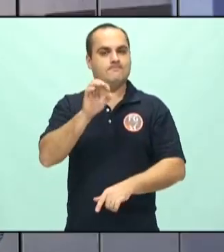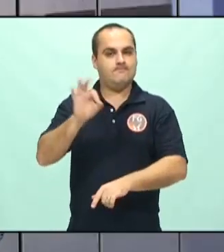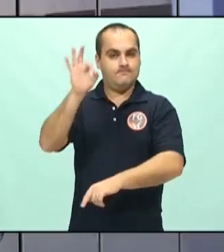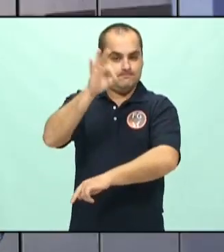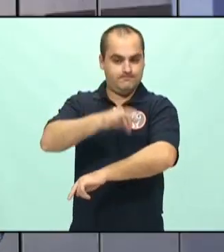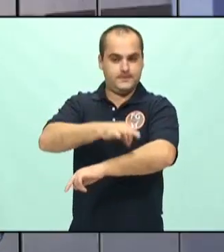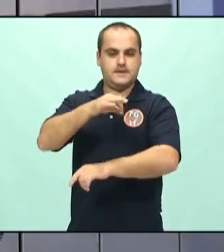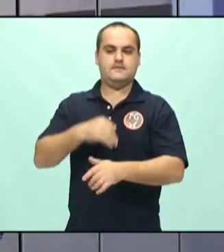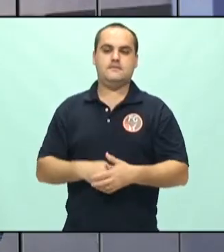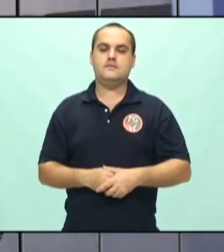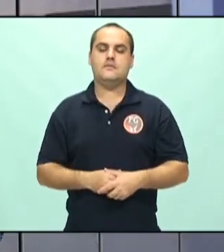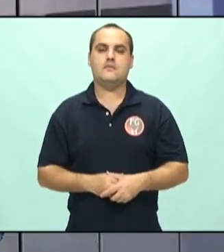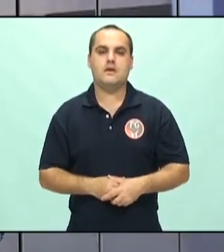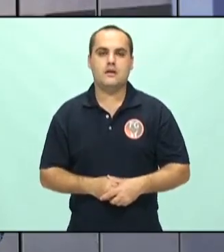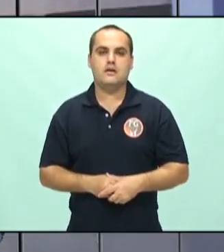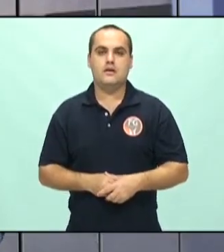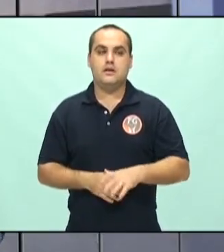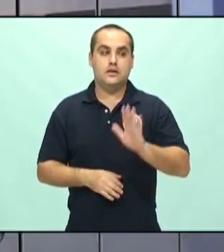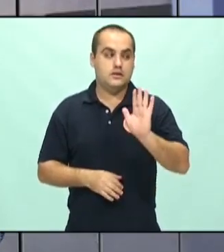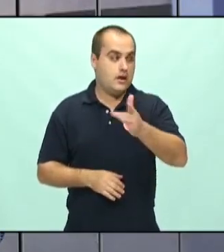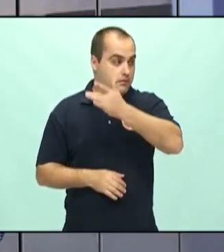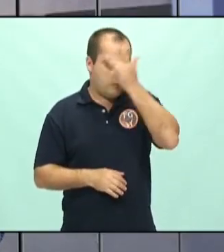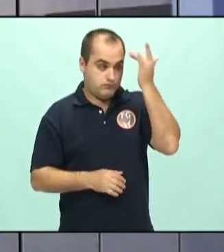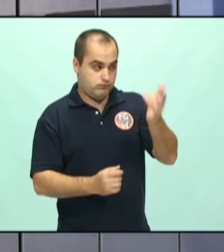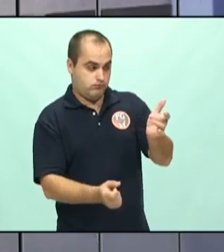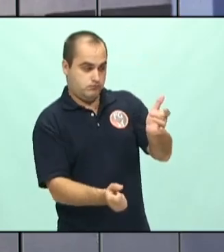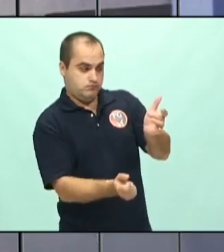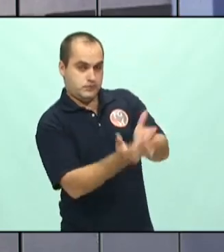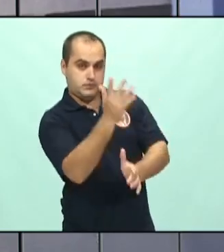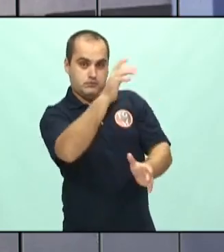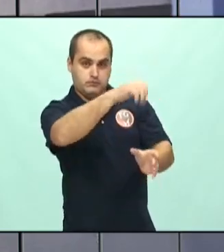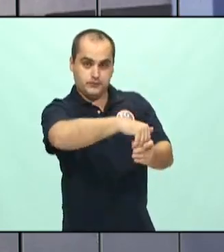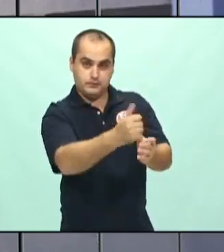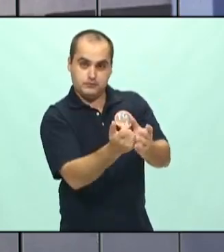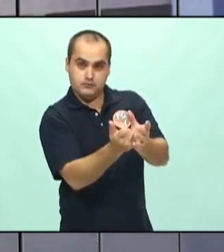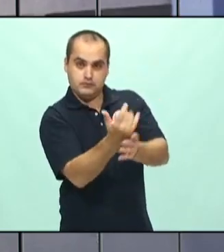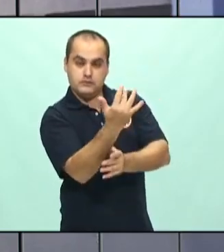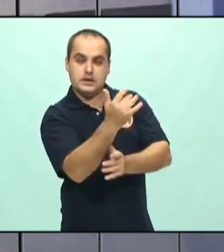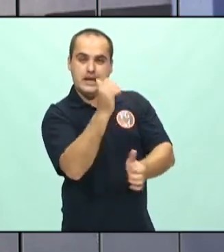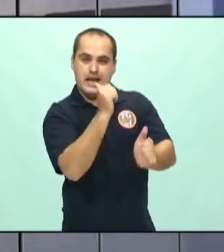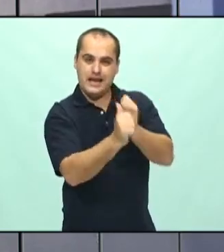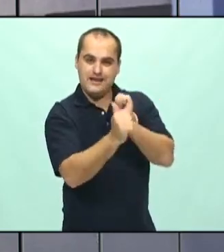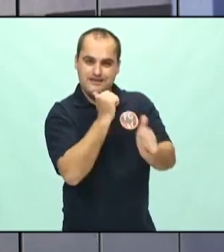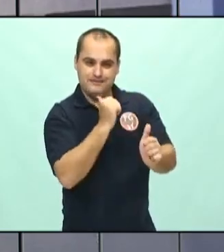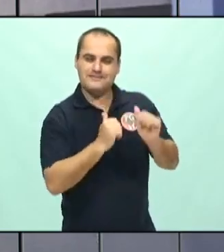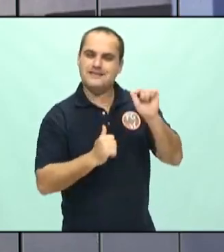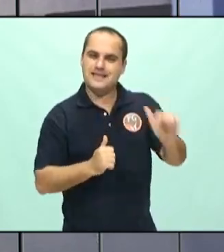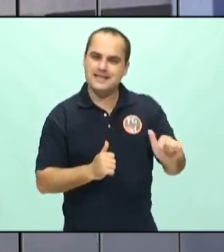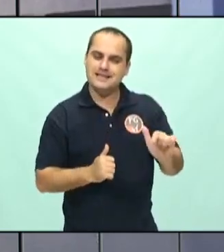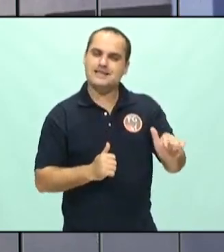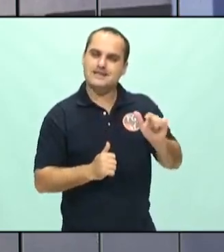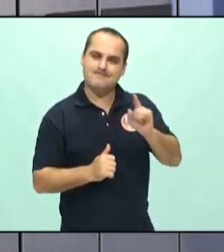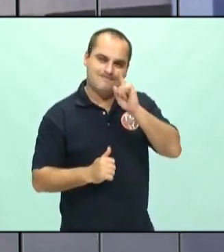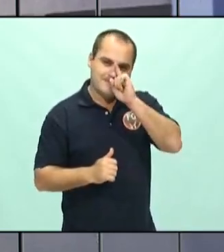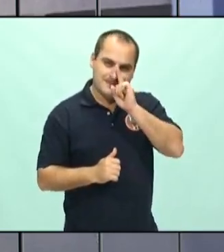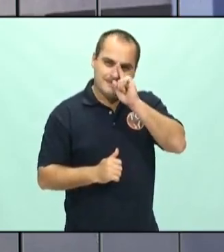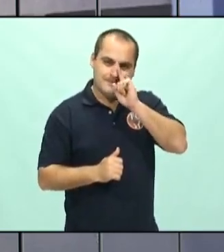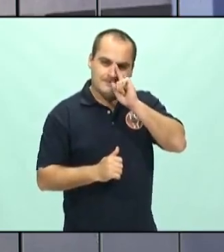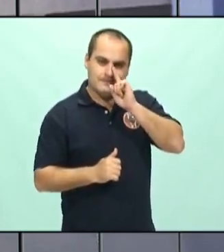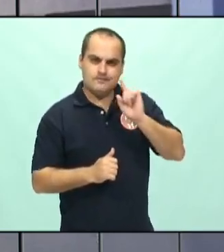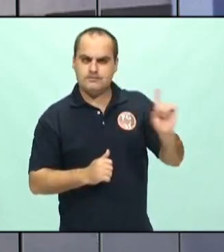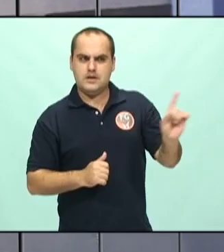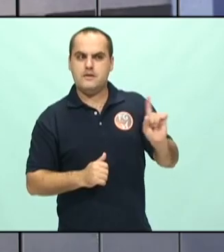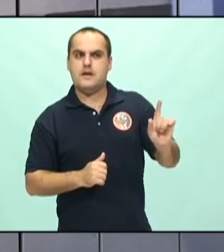vazia o plantador de arroz é esse veneno que eles colocam hoje não é tanto um